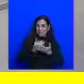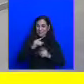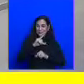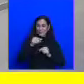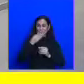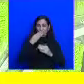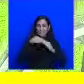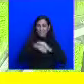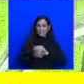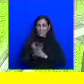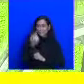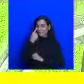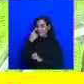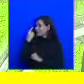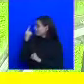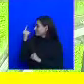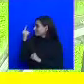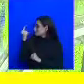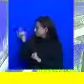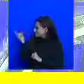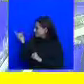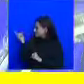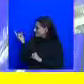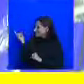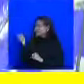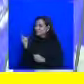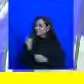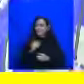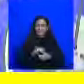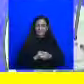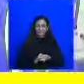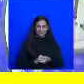Time Mania, bolas posicionadas, valendo.